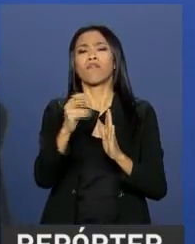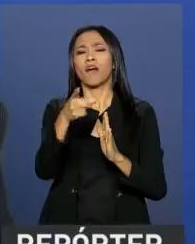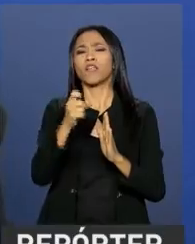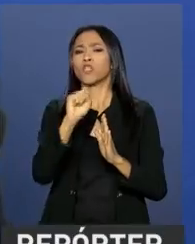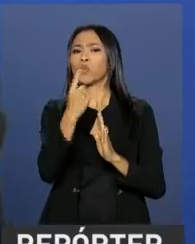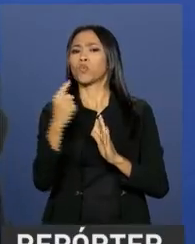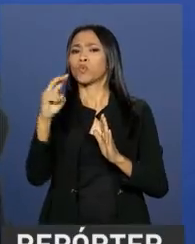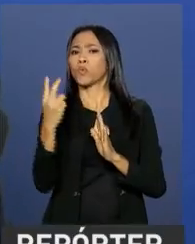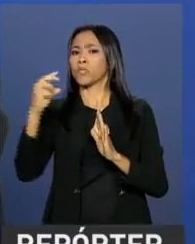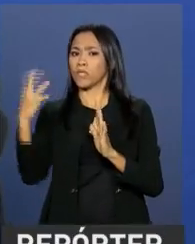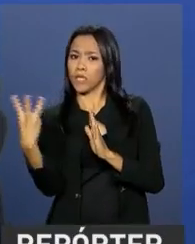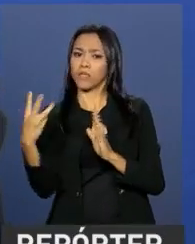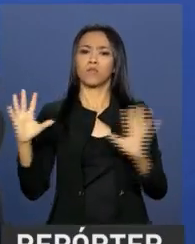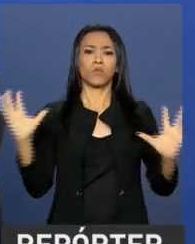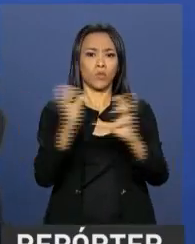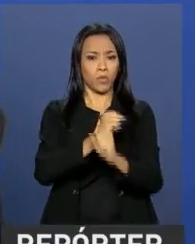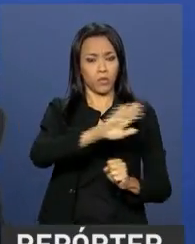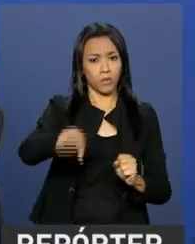totalizando mais de